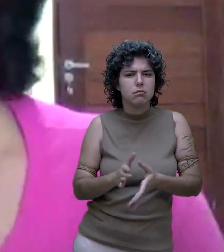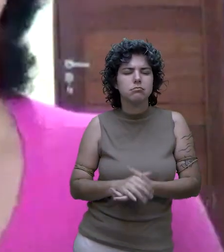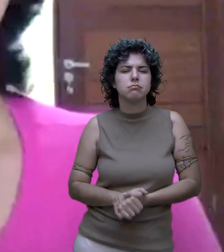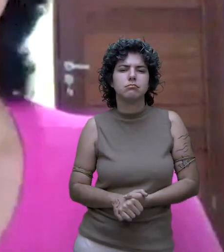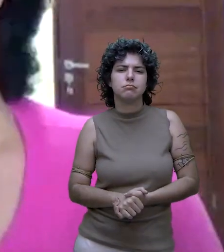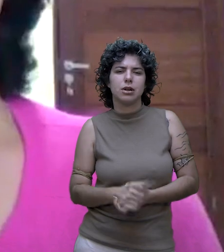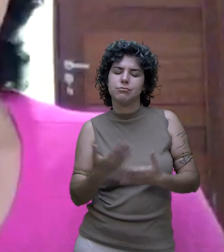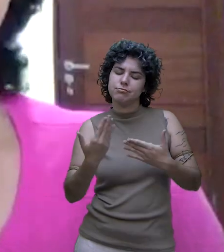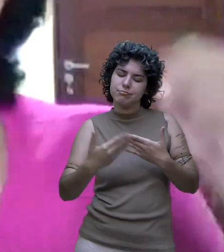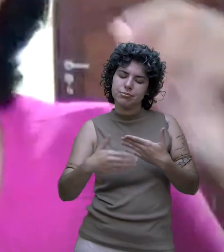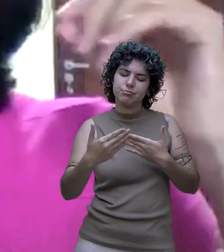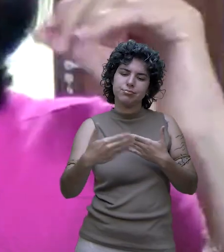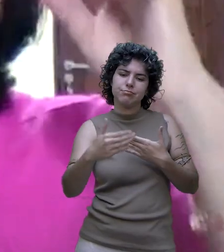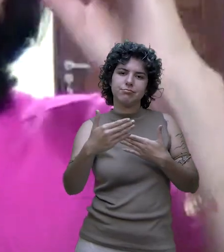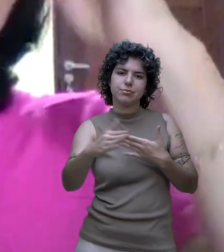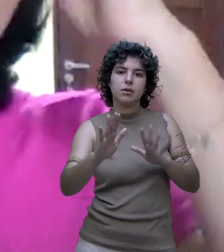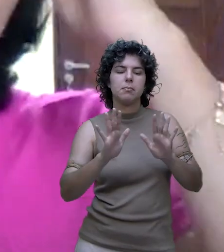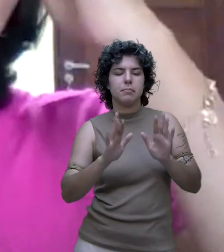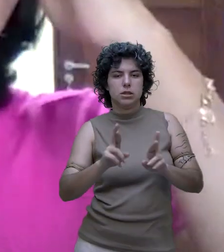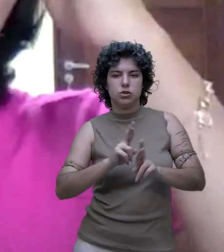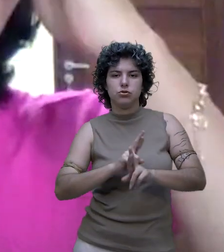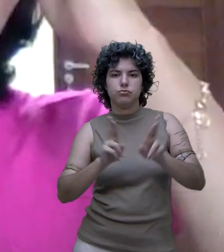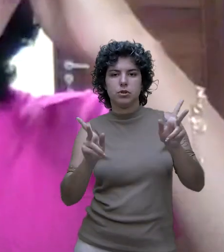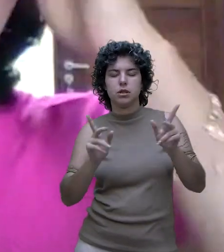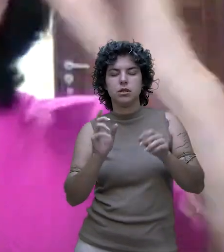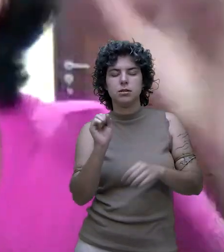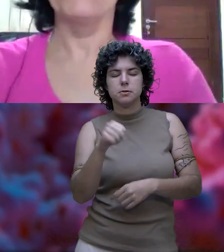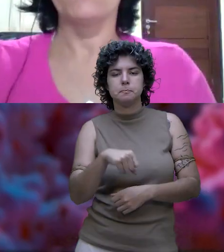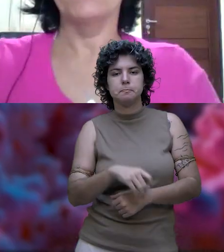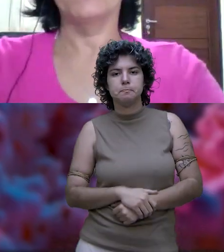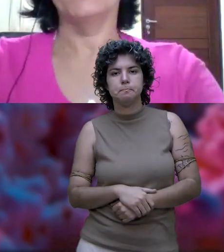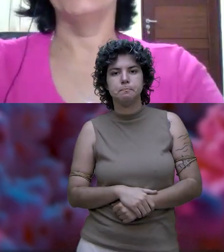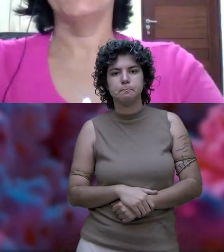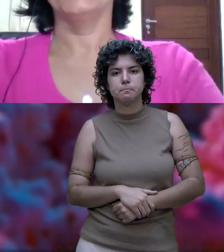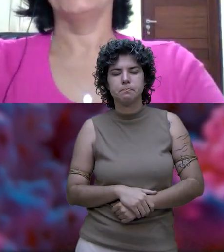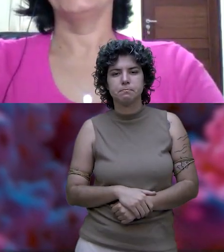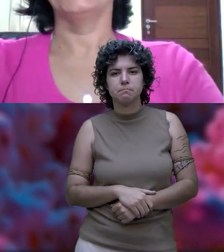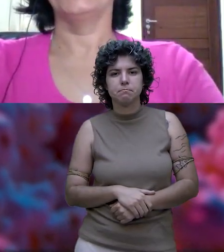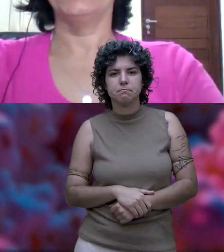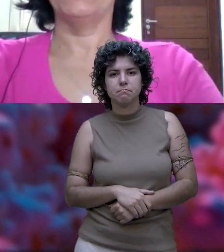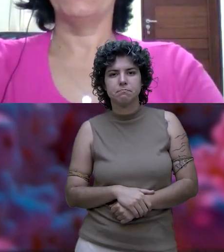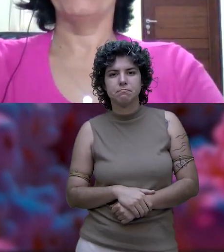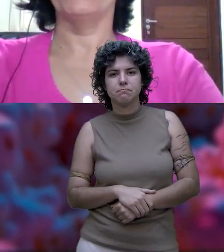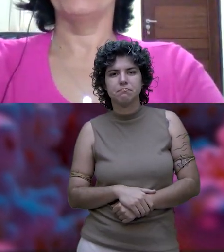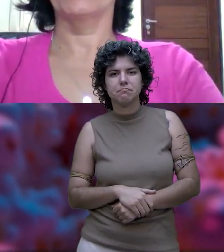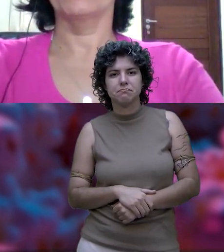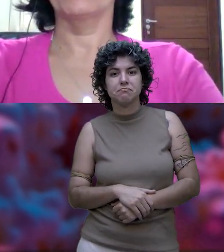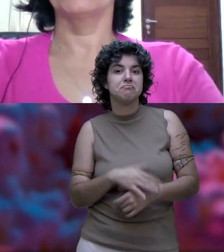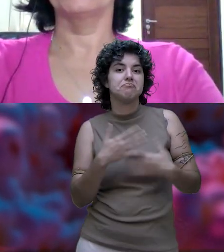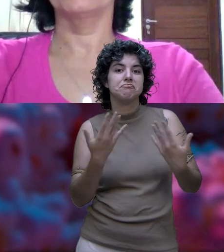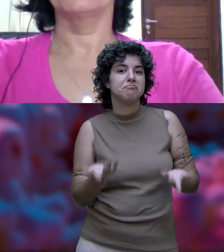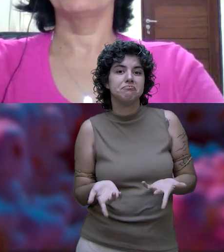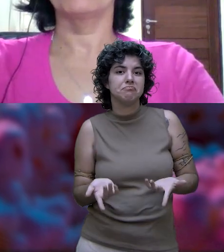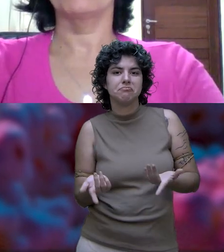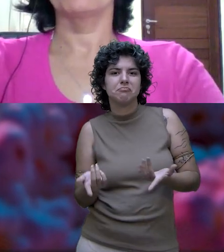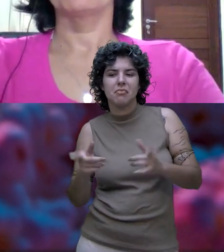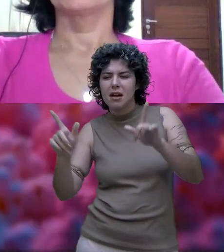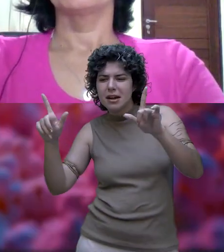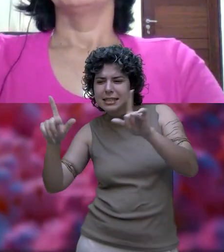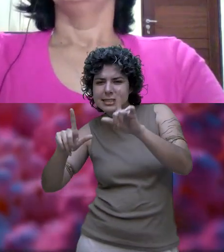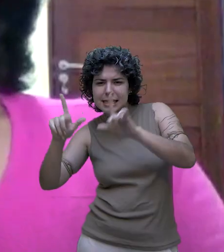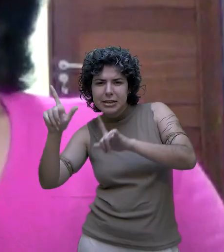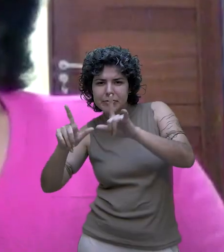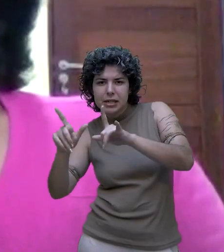vai que vai. Mas tem diferença, na atuação tem diferença, sim. E da telinha para a telona, mudou muita coisa?